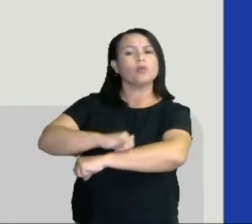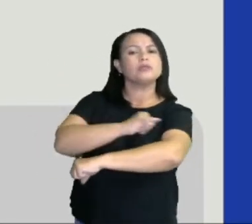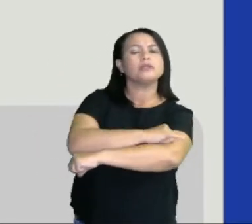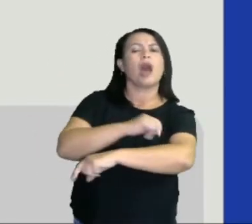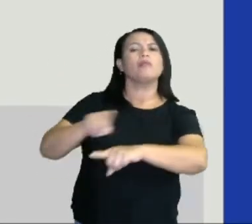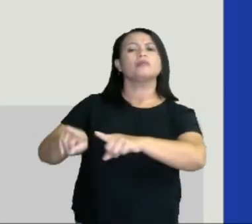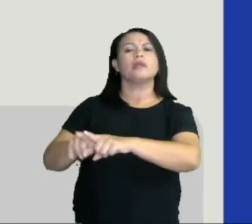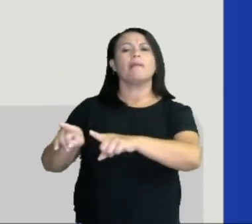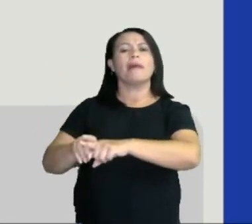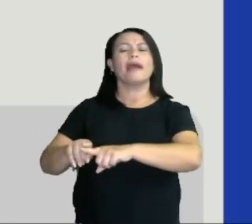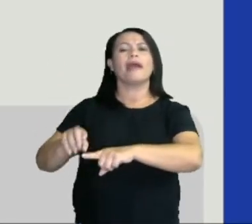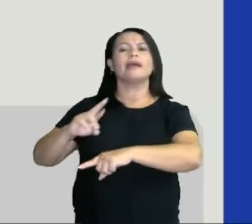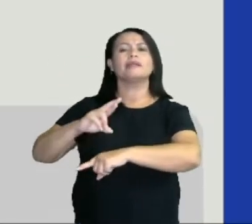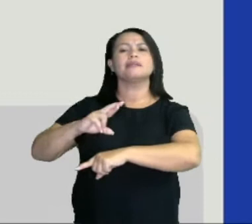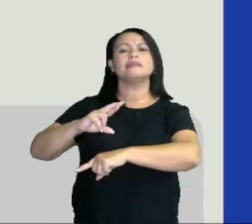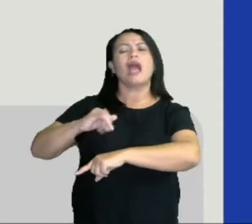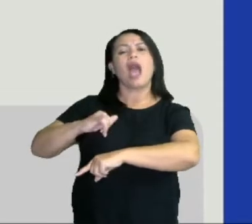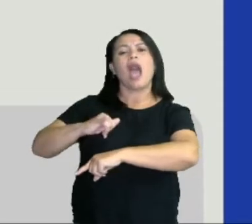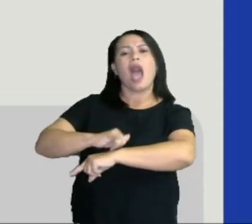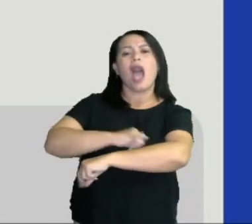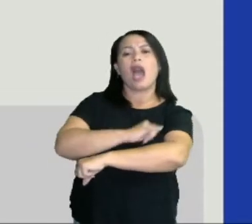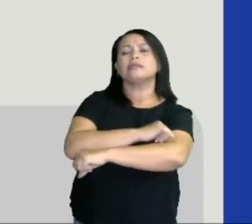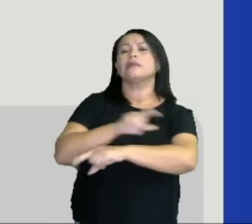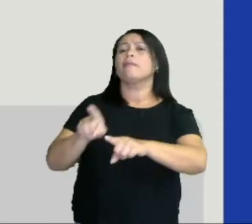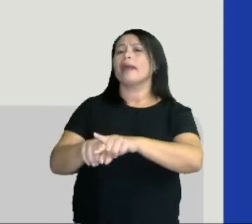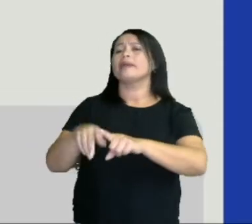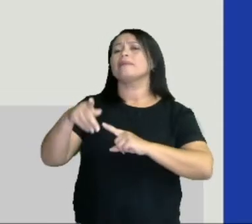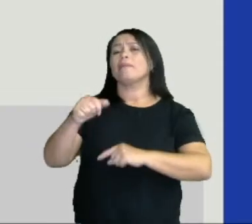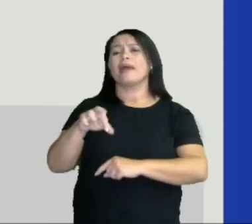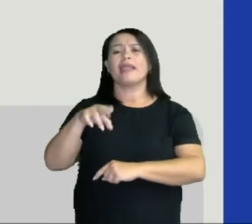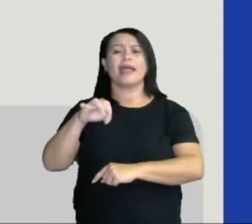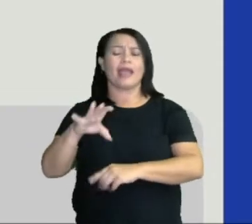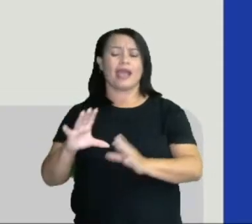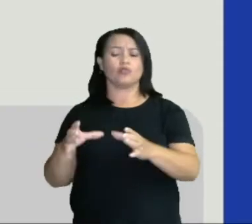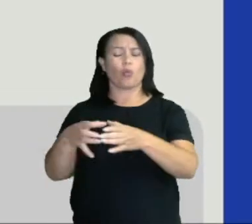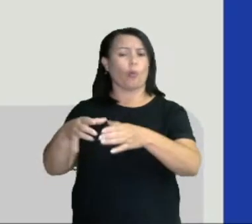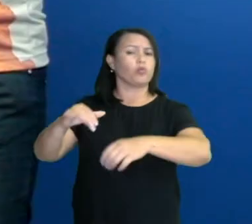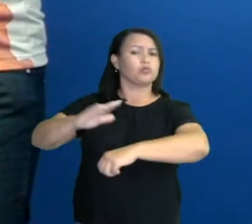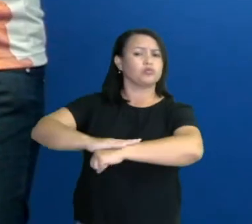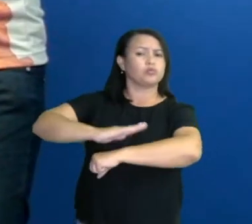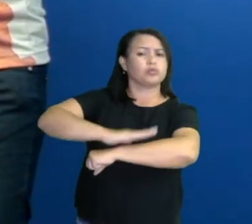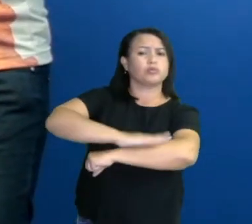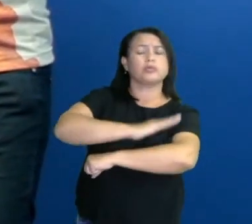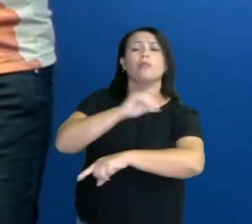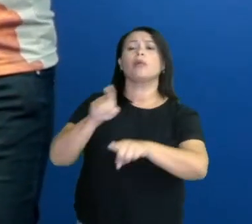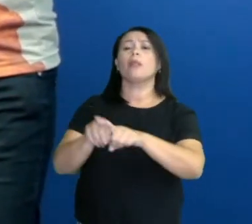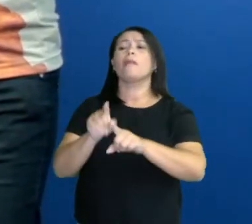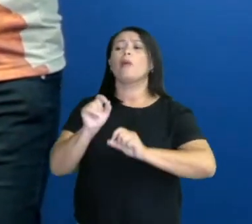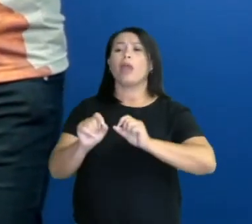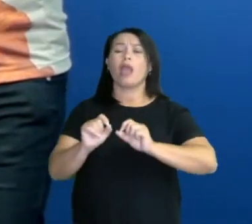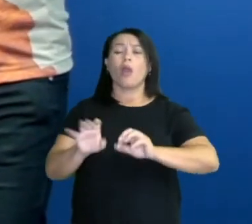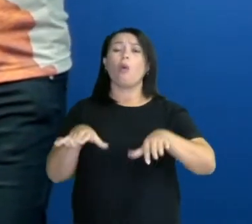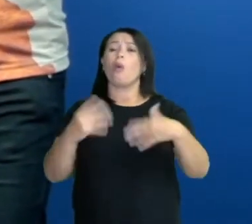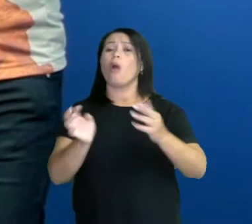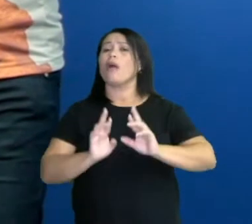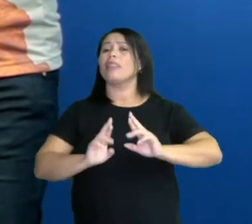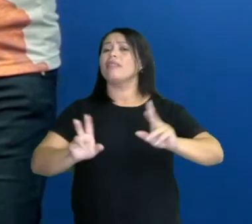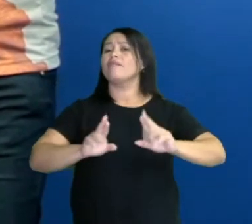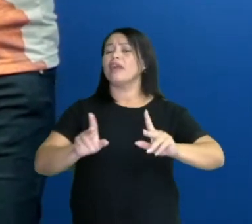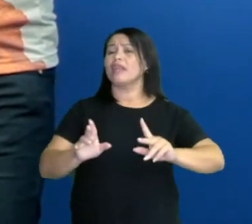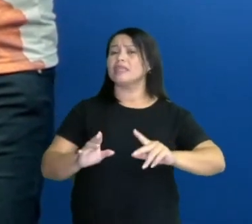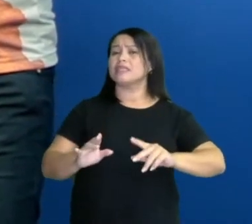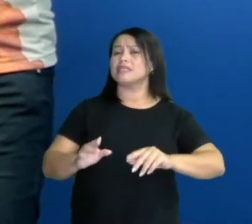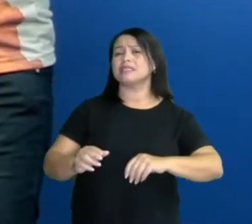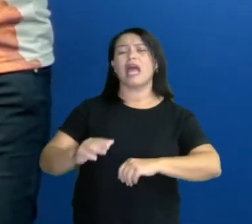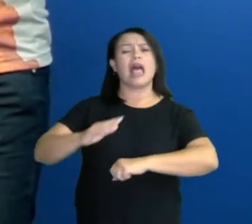populações de rãs e população de pererecas. Aliás, quero até deixar um desafio para você. Você sabe qual é a diferença de